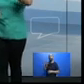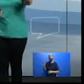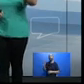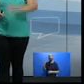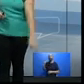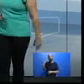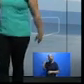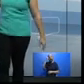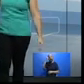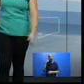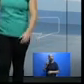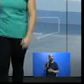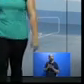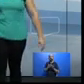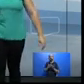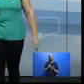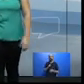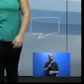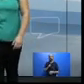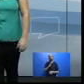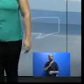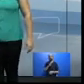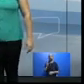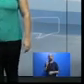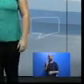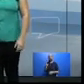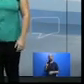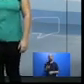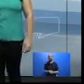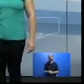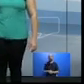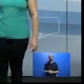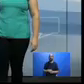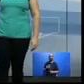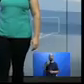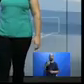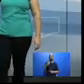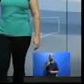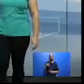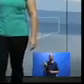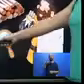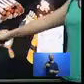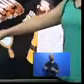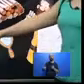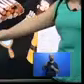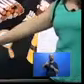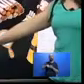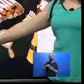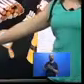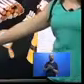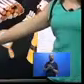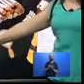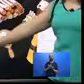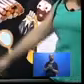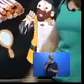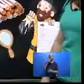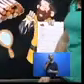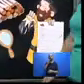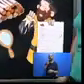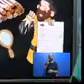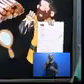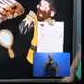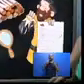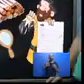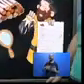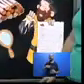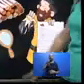apostila, tá? Facinho. E o 2, vocês vão voltar lá na página 85, onde fala das capitanias